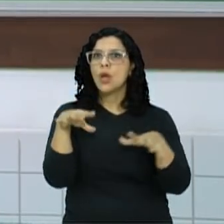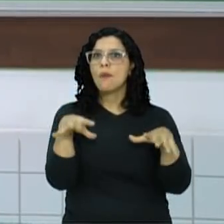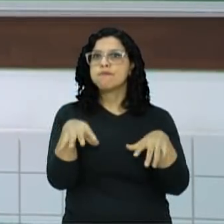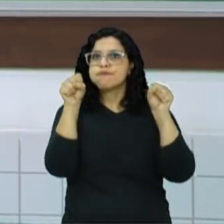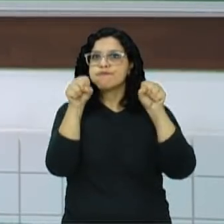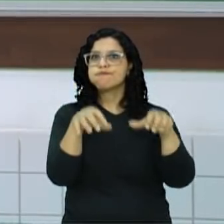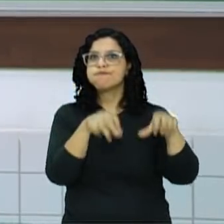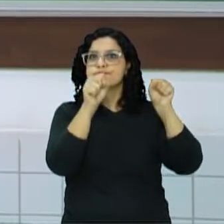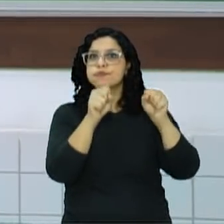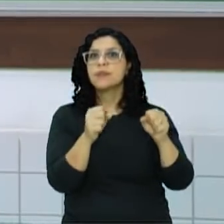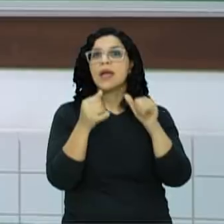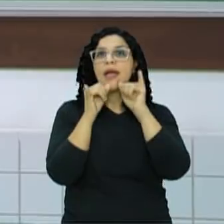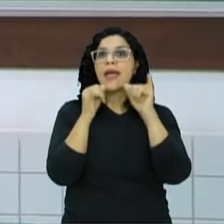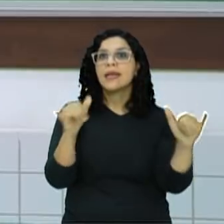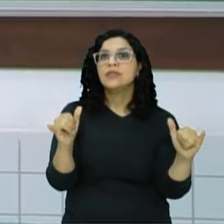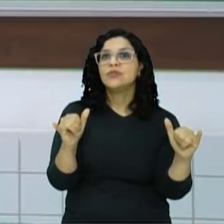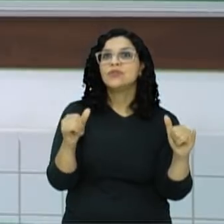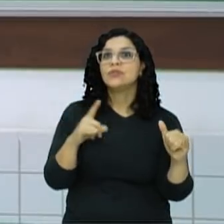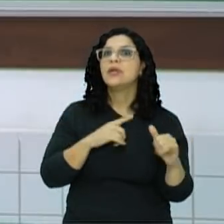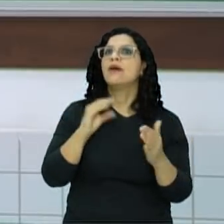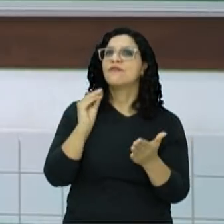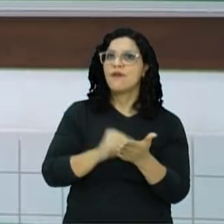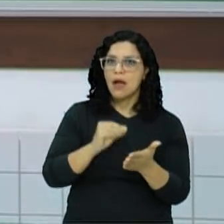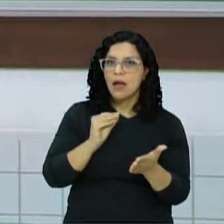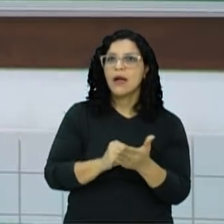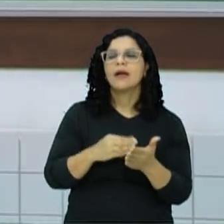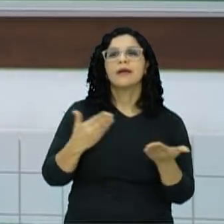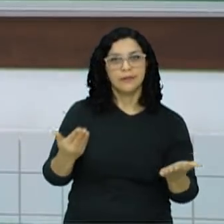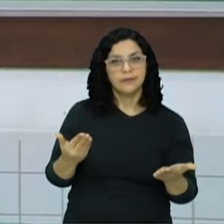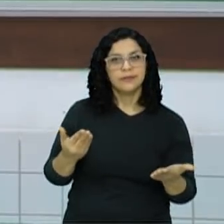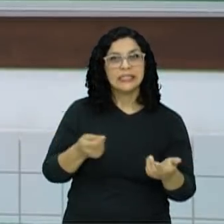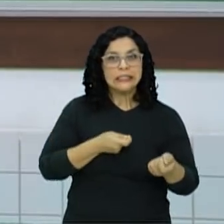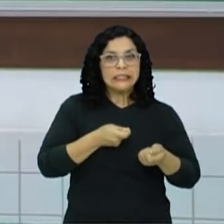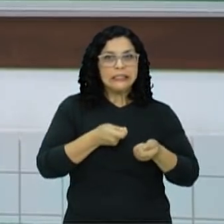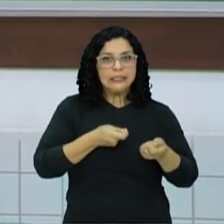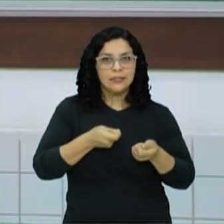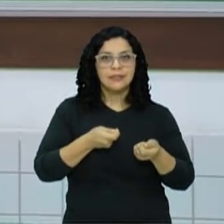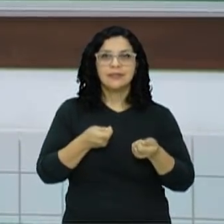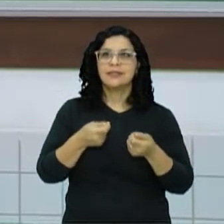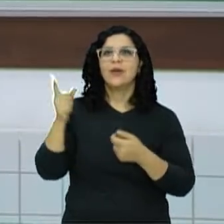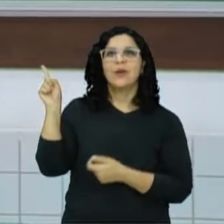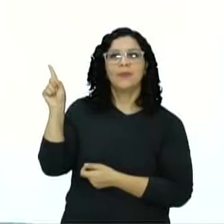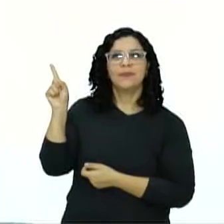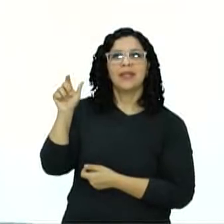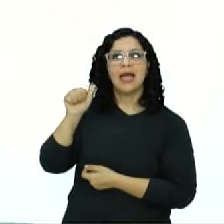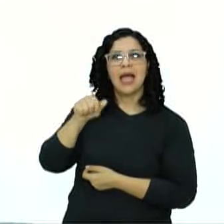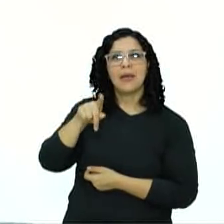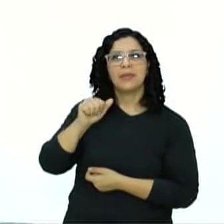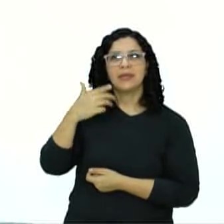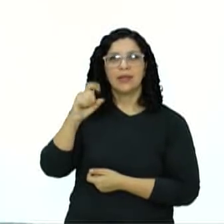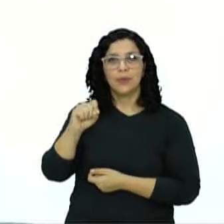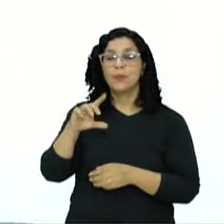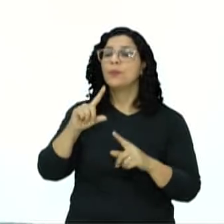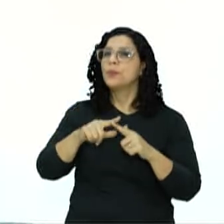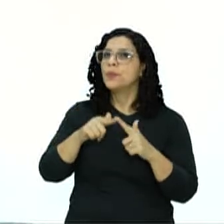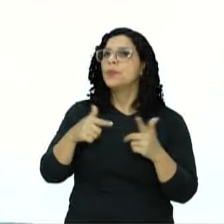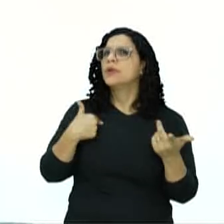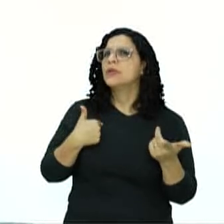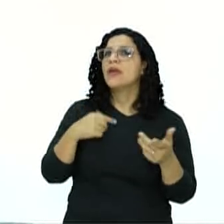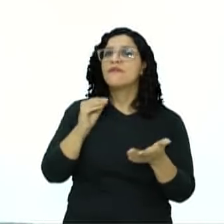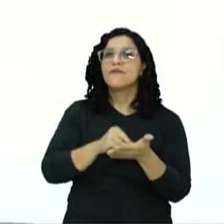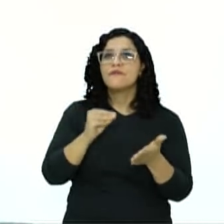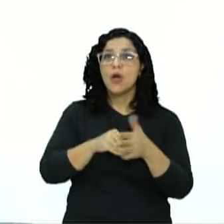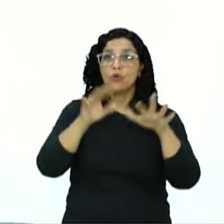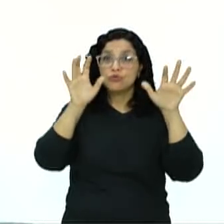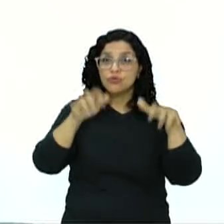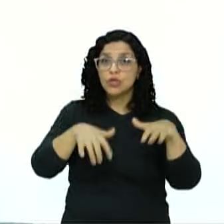um racionamento de energia elétrica, conhecido como crise do apagão. Por quê? Falta